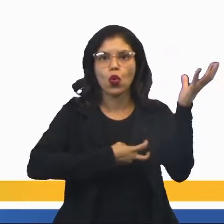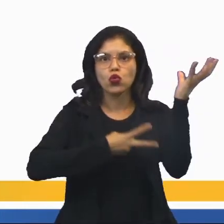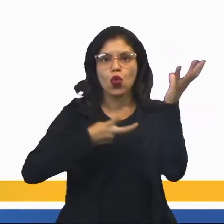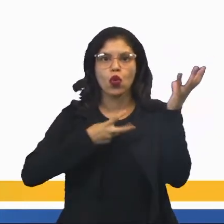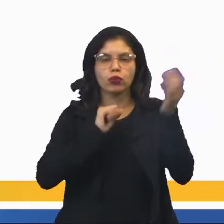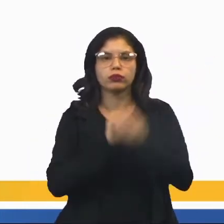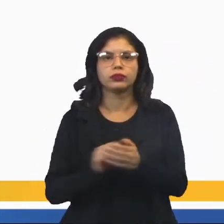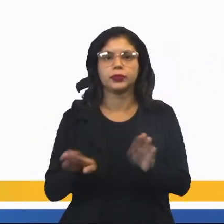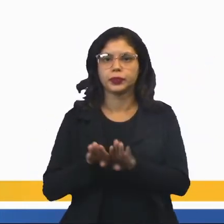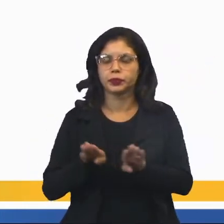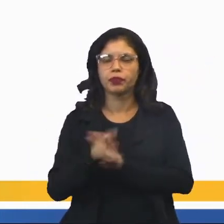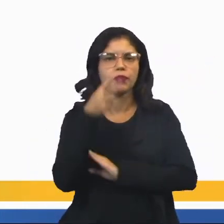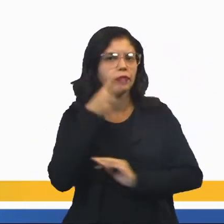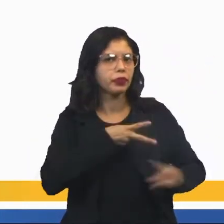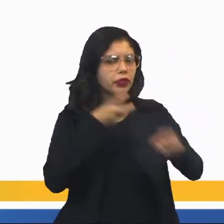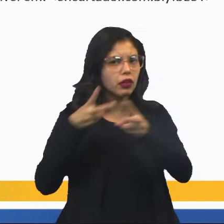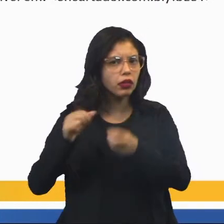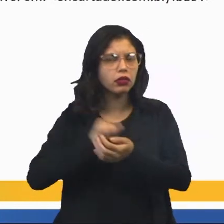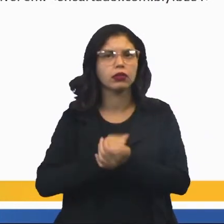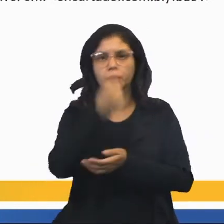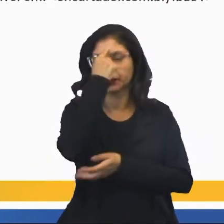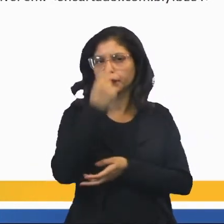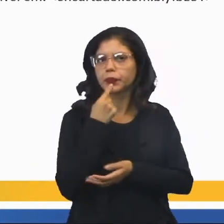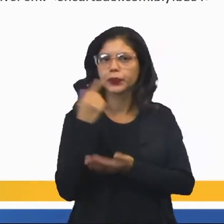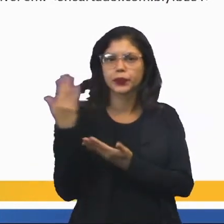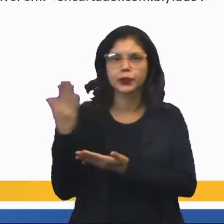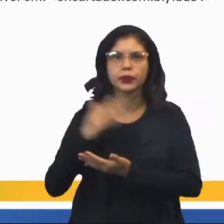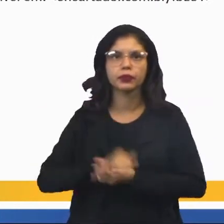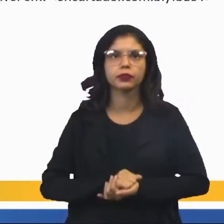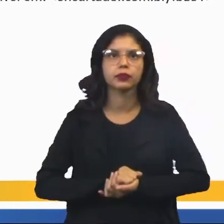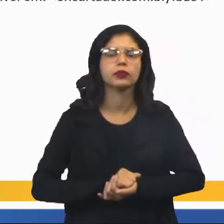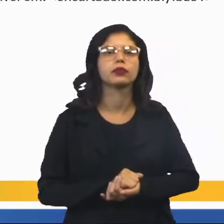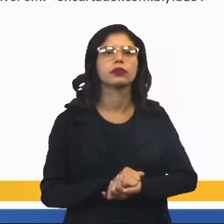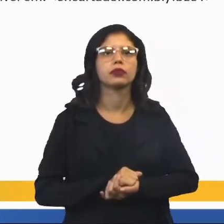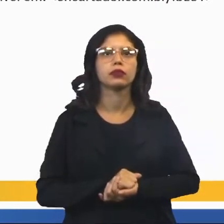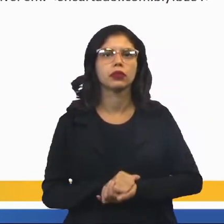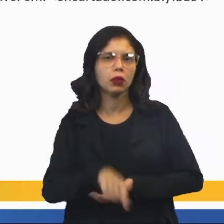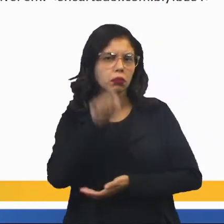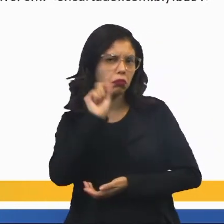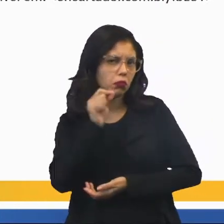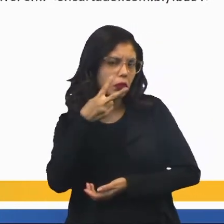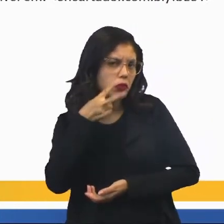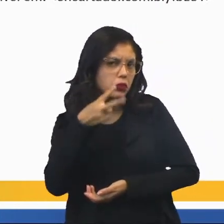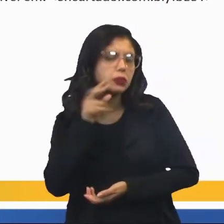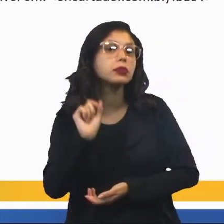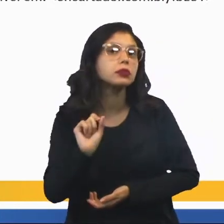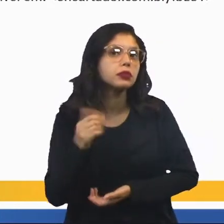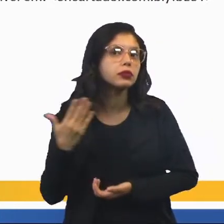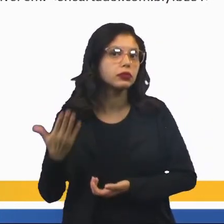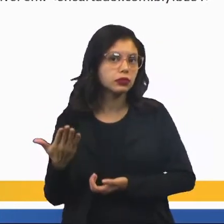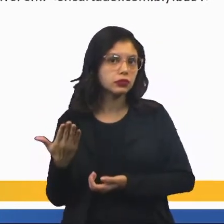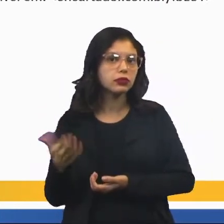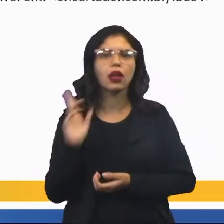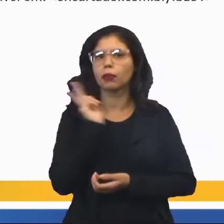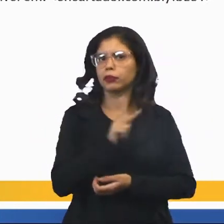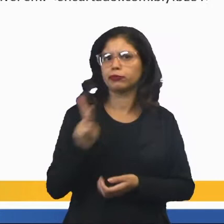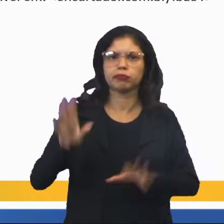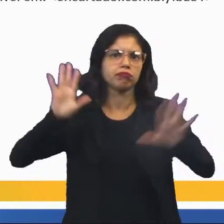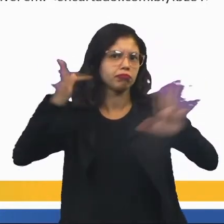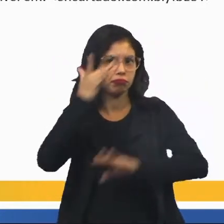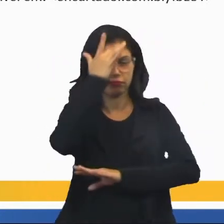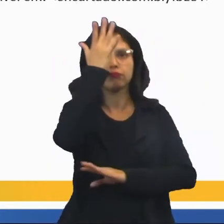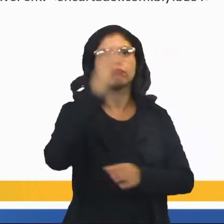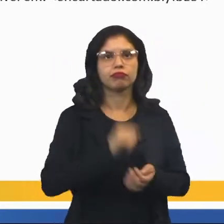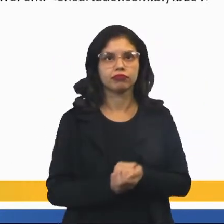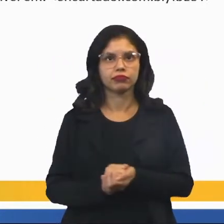natureza. Observem, gente, essa imagem. O que vocês estão vendo aí? Ah, professora, ficou fácil,